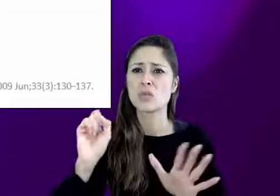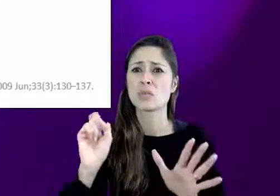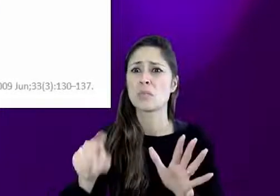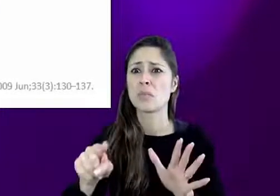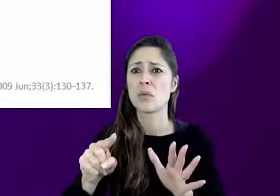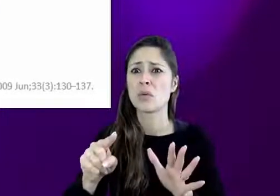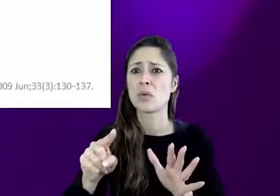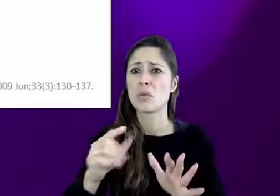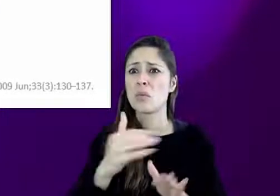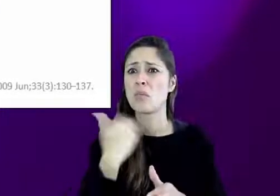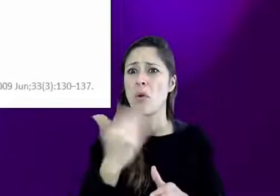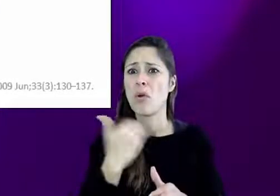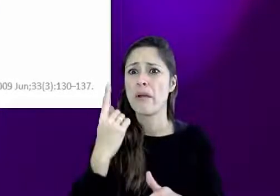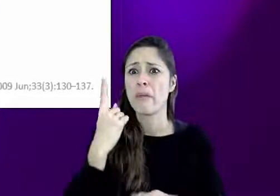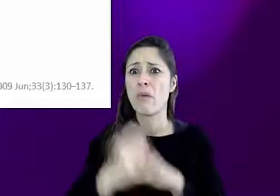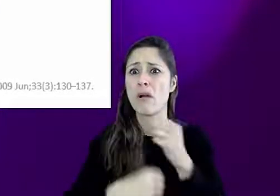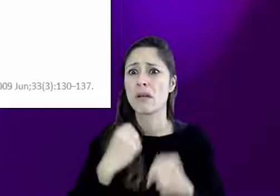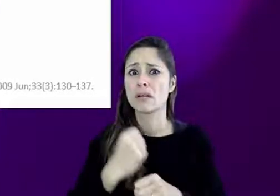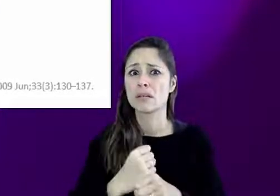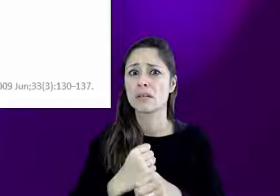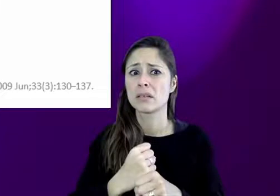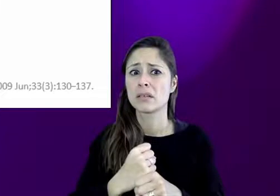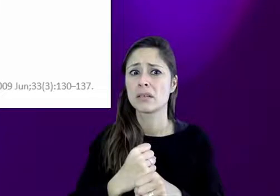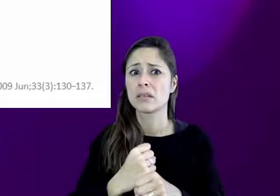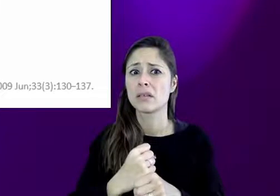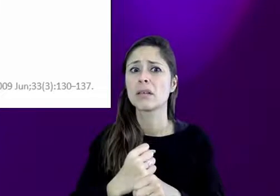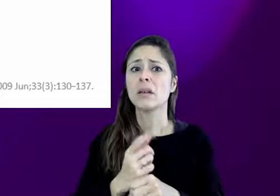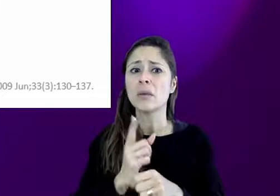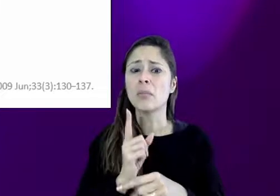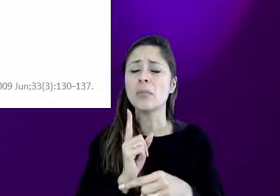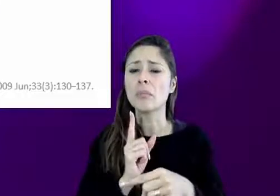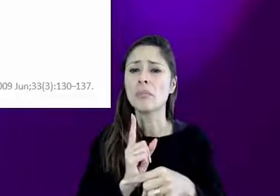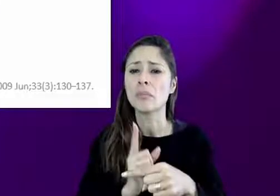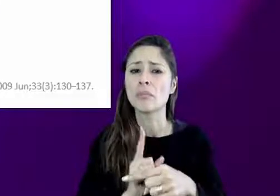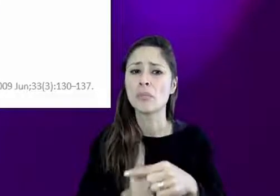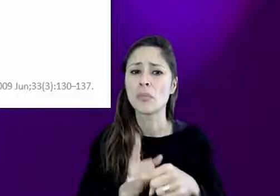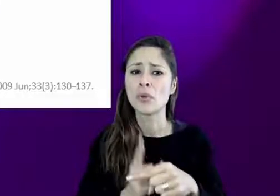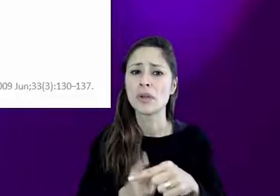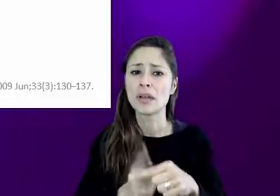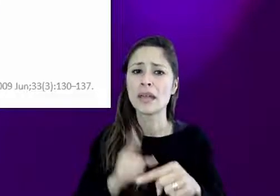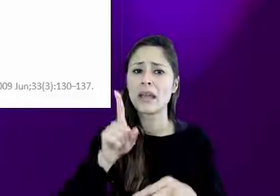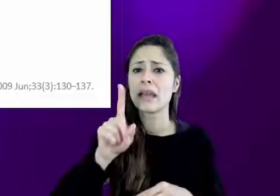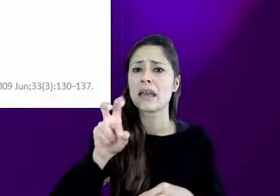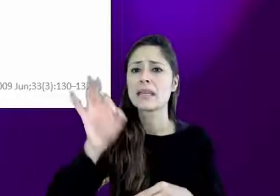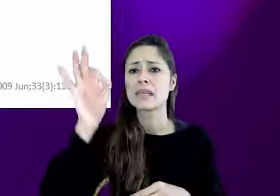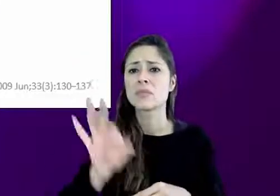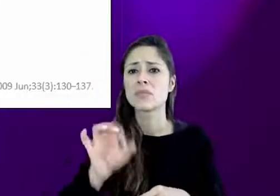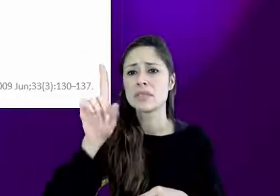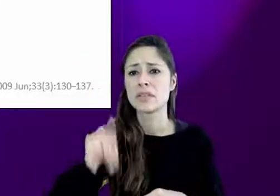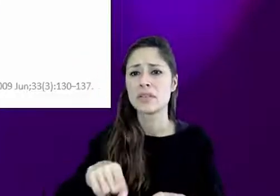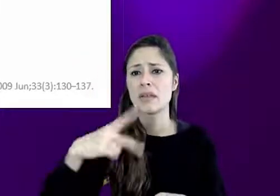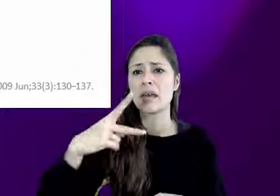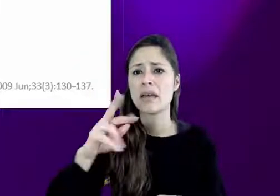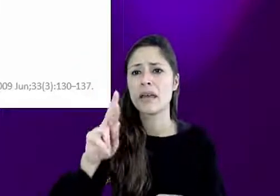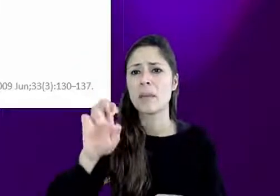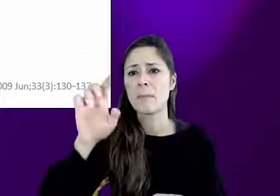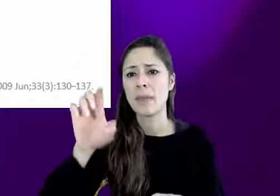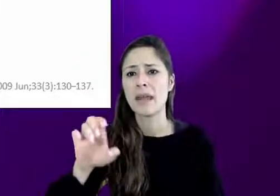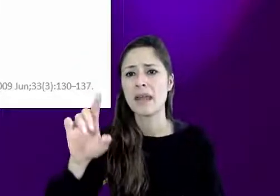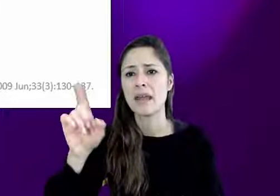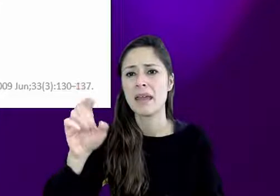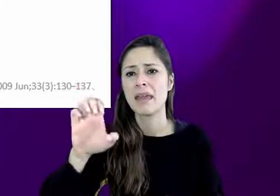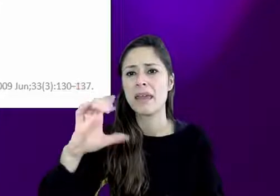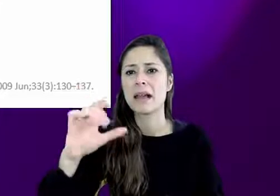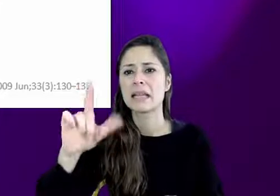ano, principalmente devido à prematuridade eletiva que a pré-eclâmpsia produz. Portanto, conhecer as formas de,